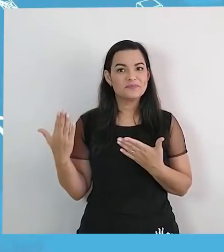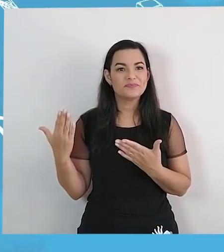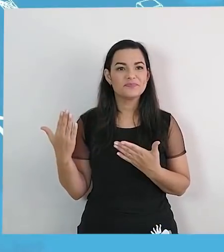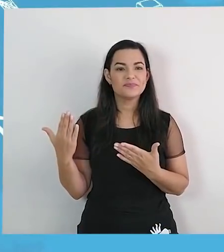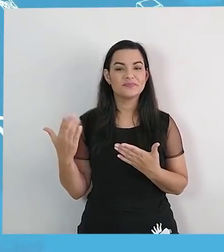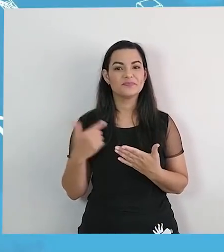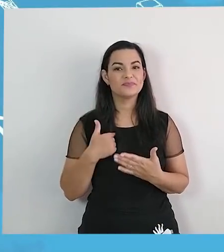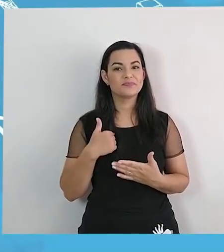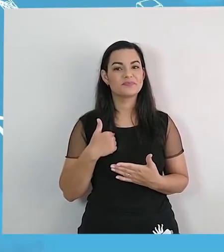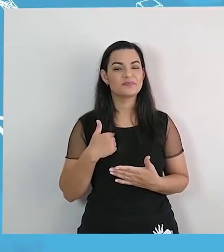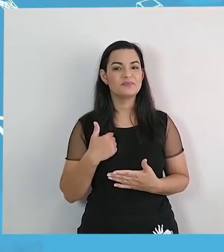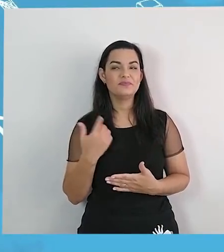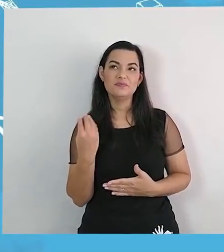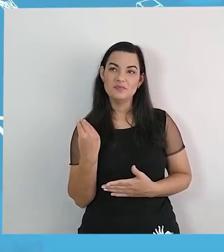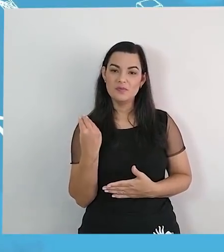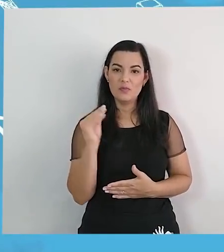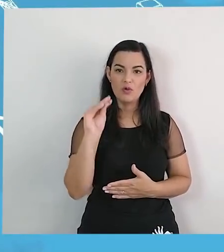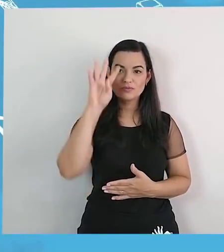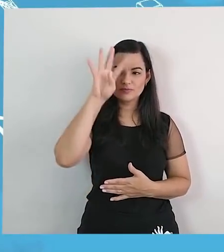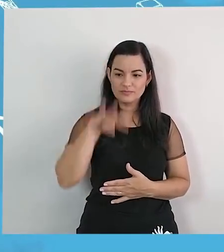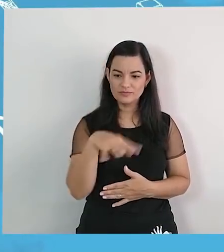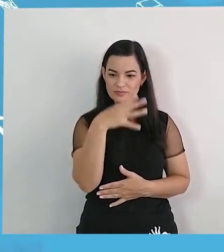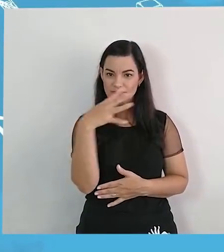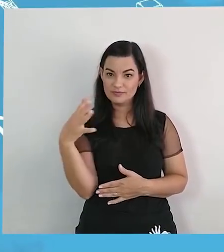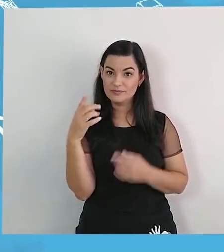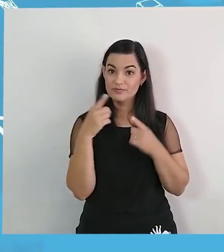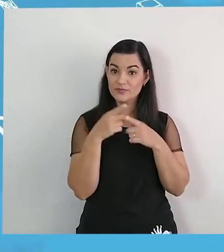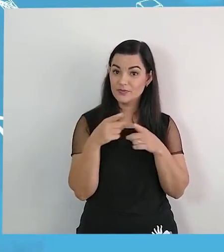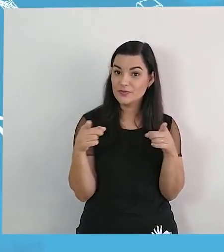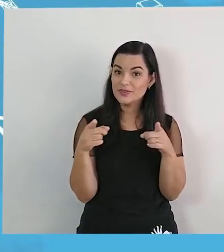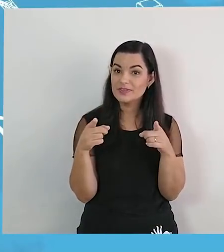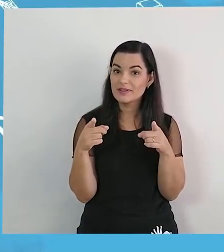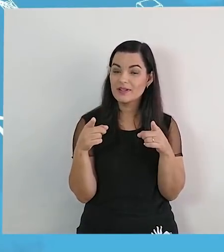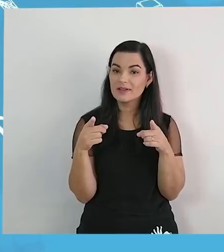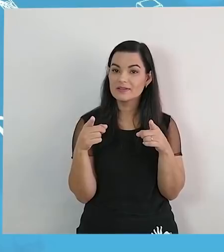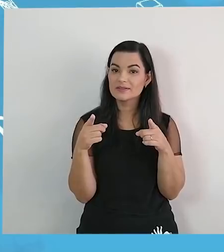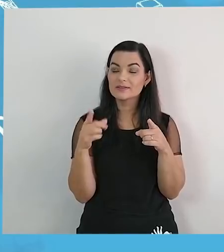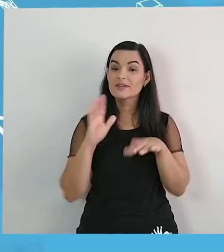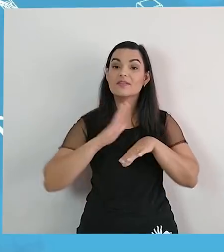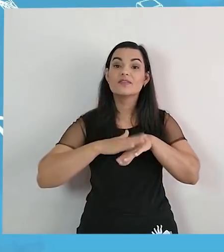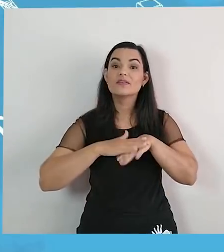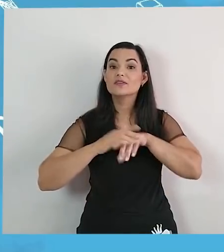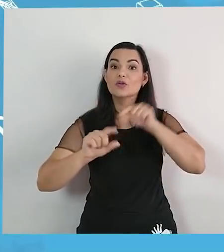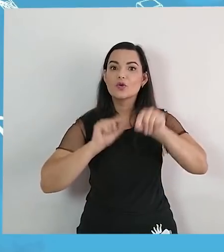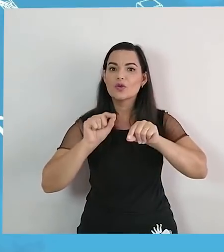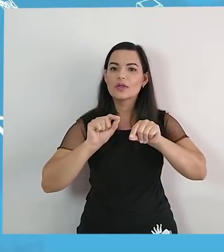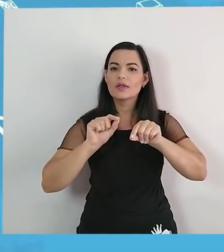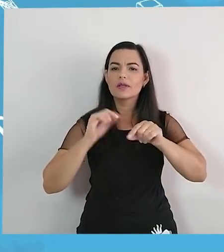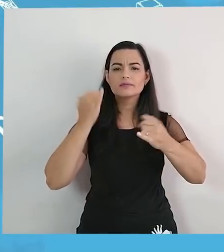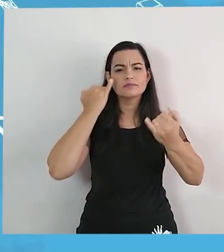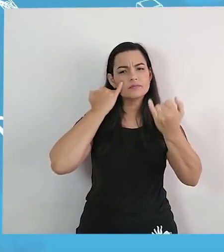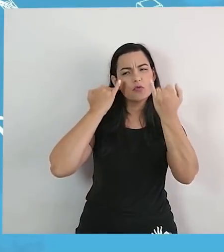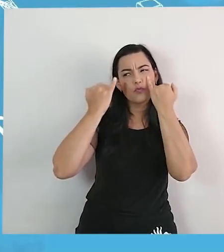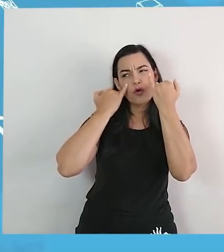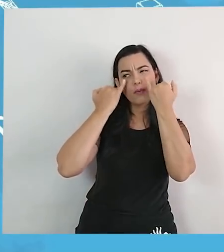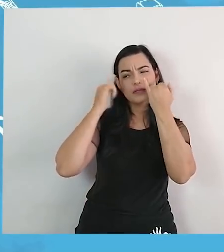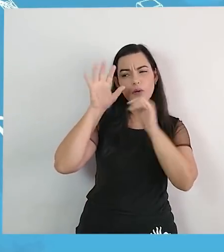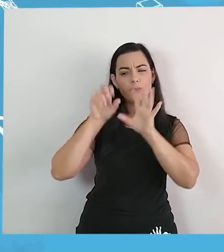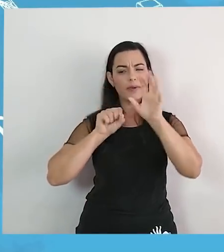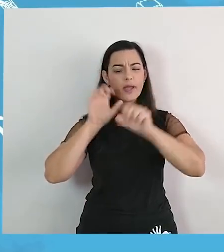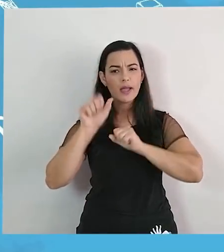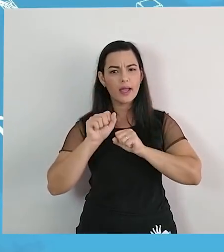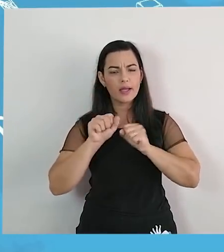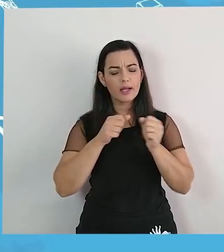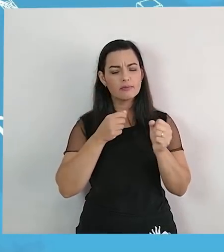imagem, aprotei uma tabela para que vocês possam realizar o tratamento da informação.